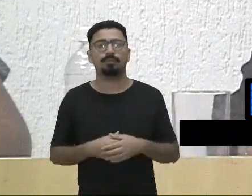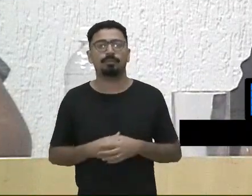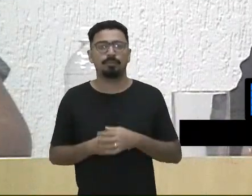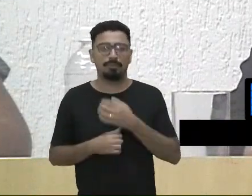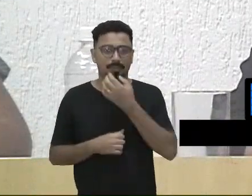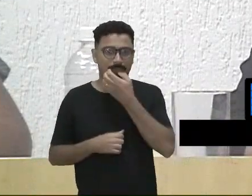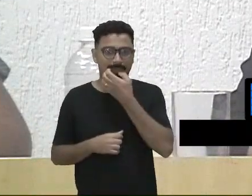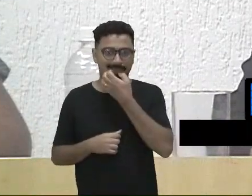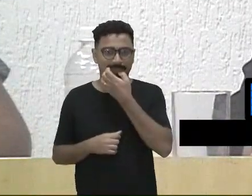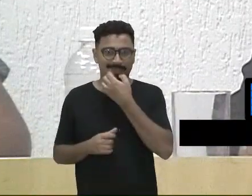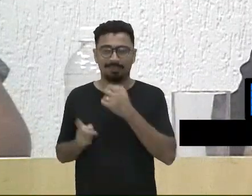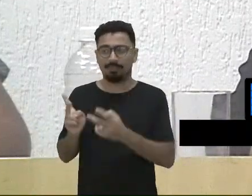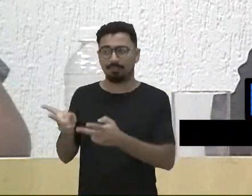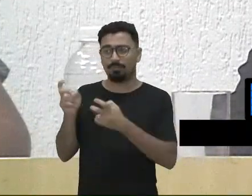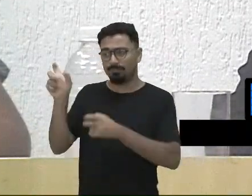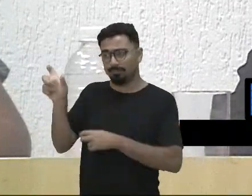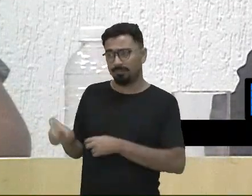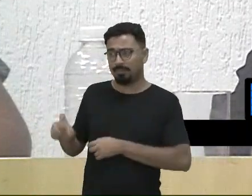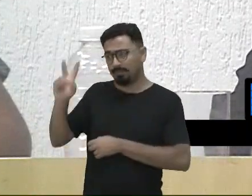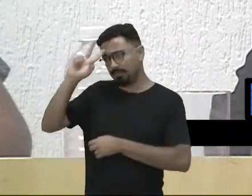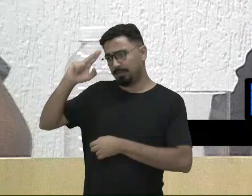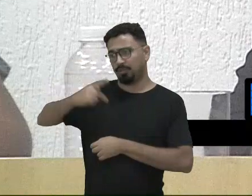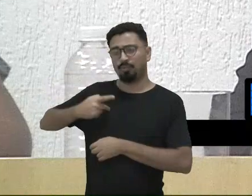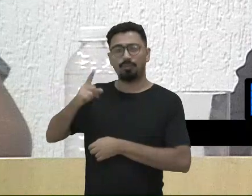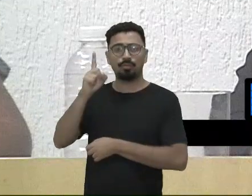são reconhecidas como seres humanos no dia a dia?